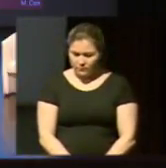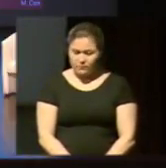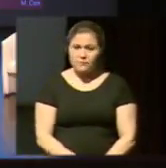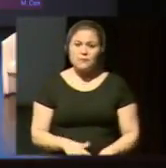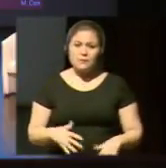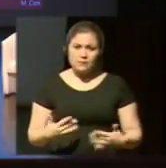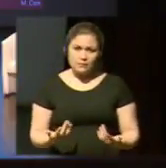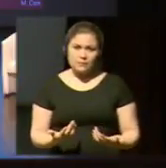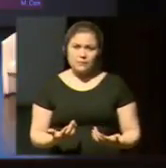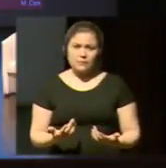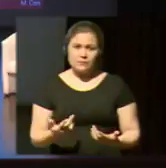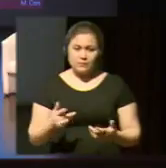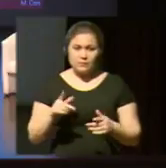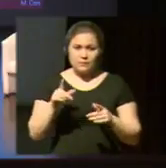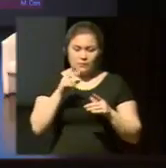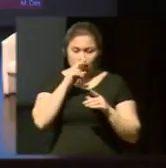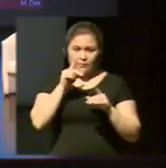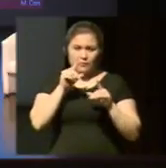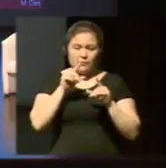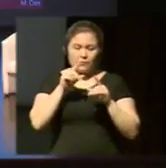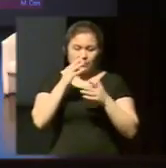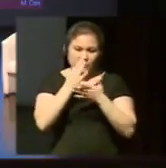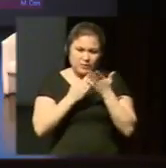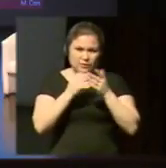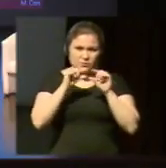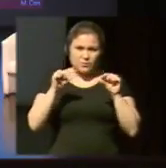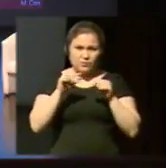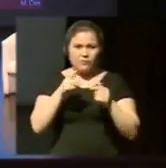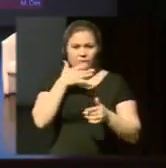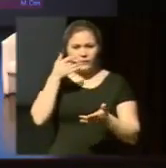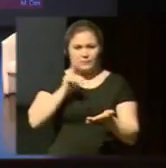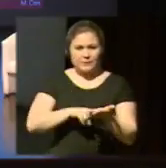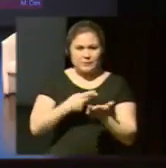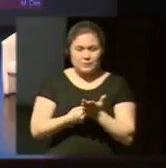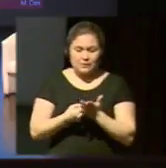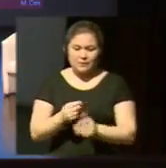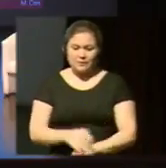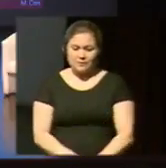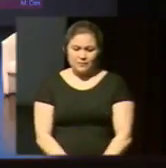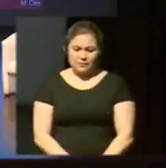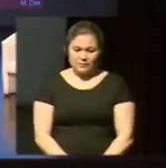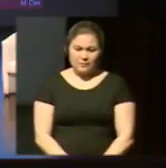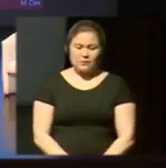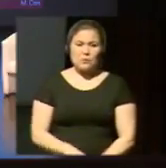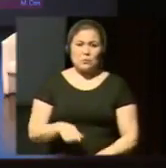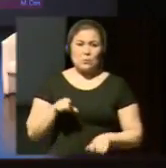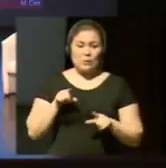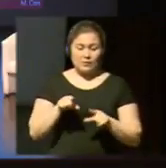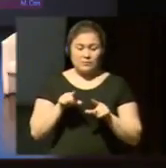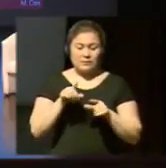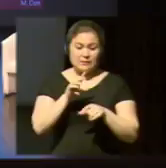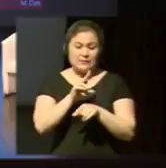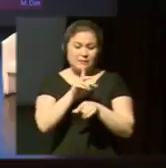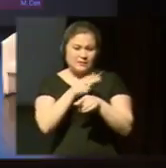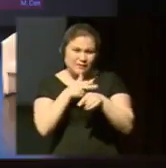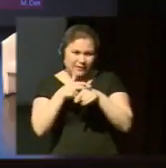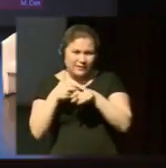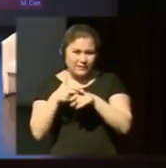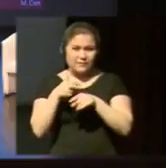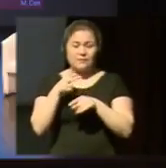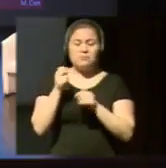2011. Então, com essas linhas de texto, ficou mais fácil para traduzir. Com esses trailers, podemos